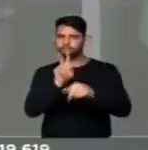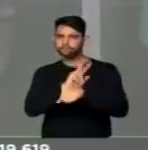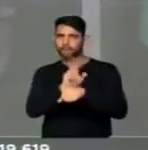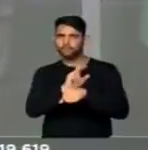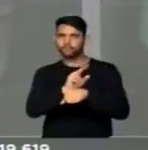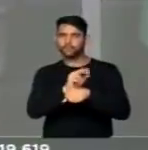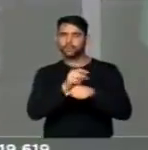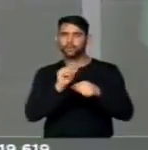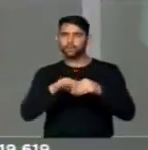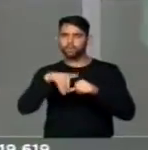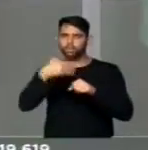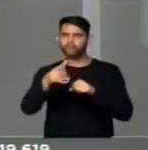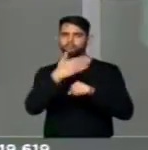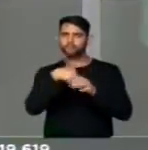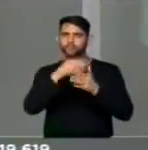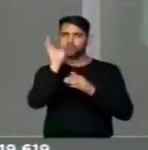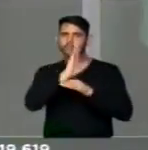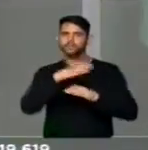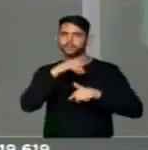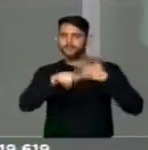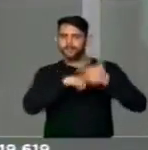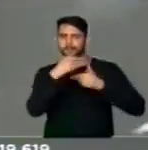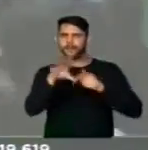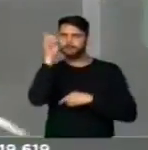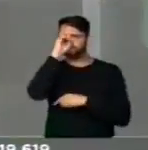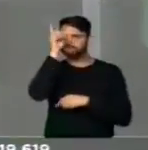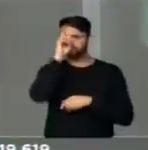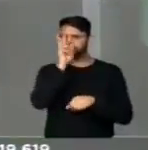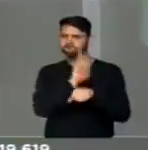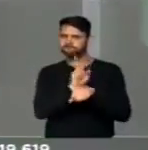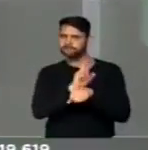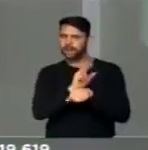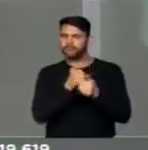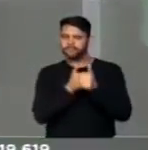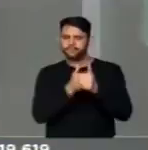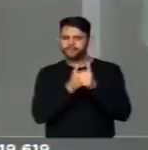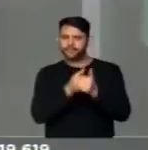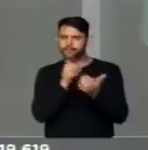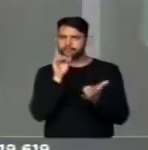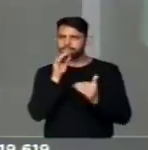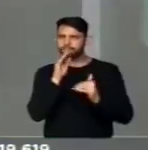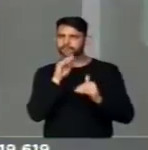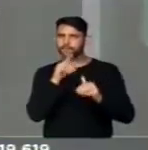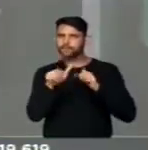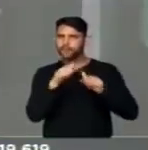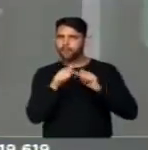de controle externo de todo o Brasil que se dedicam diariamente a acompanhar atos de